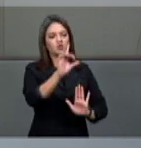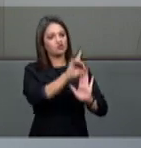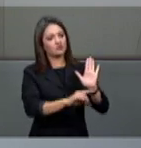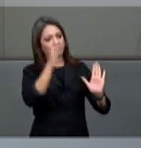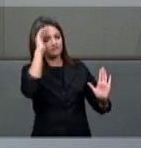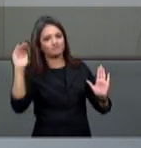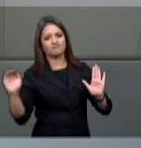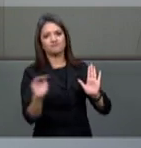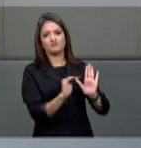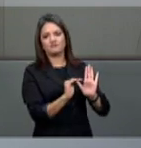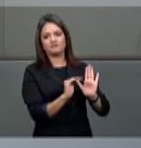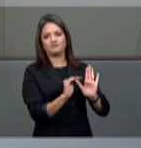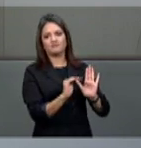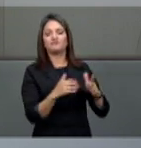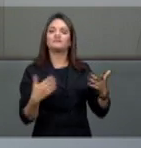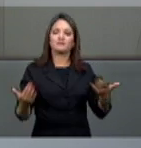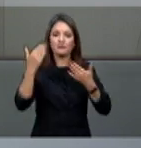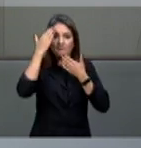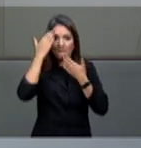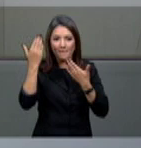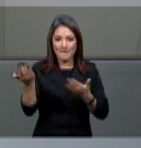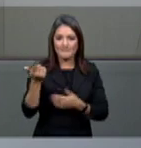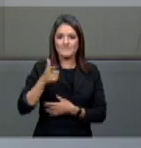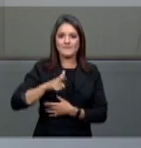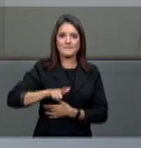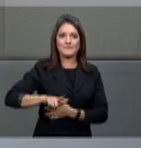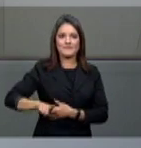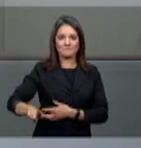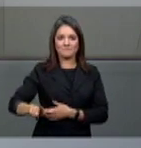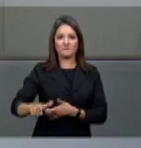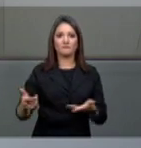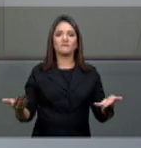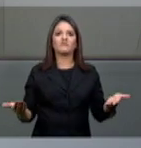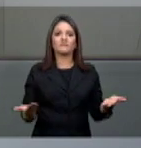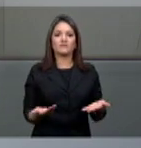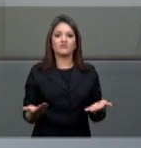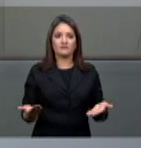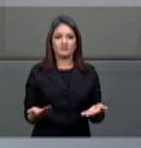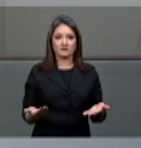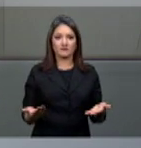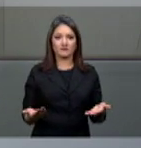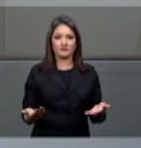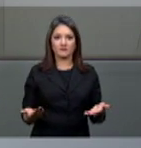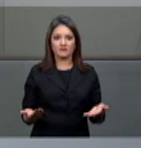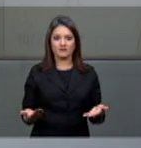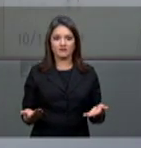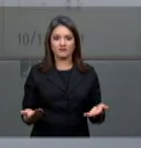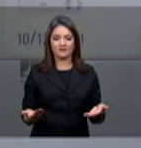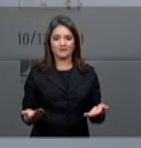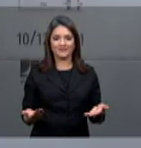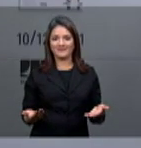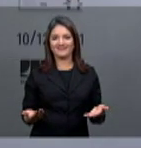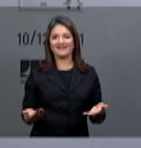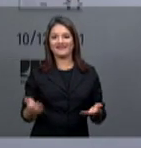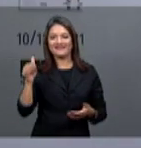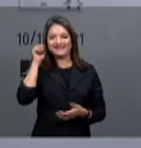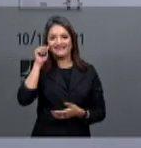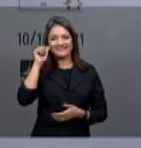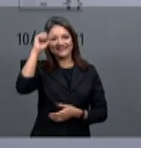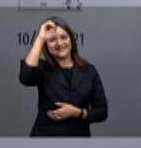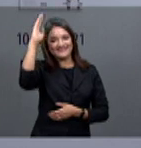ultimamente posto eu agradeço mais uma vez e agora passo a palavra a esta grande